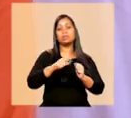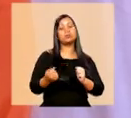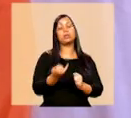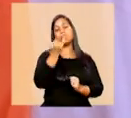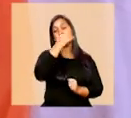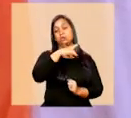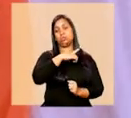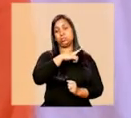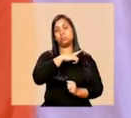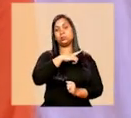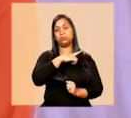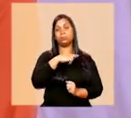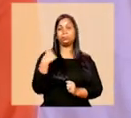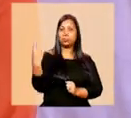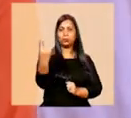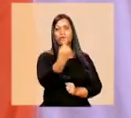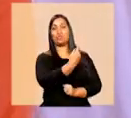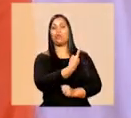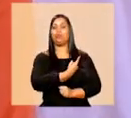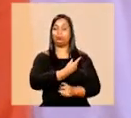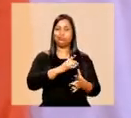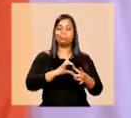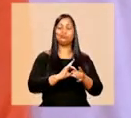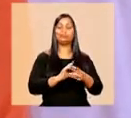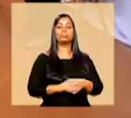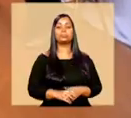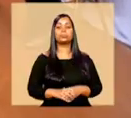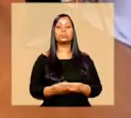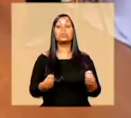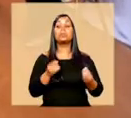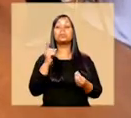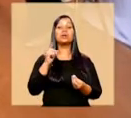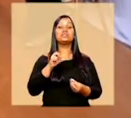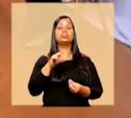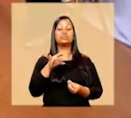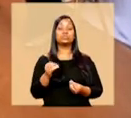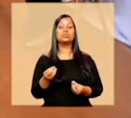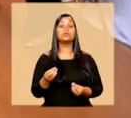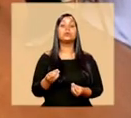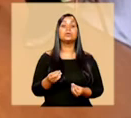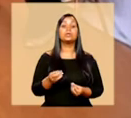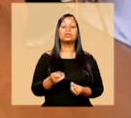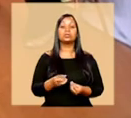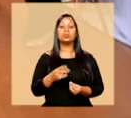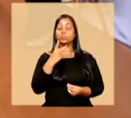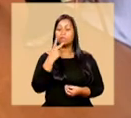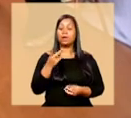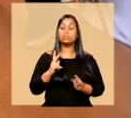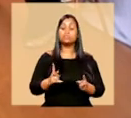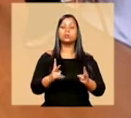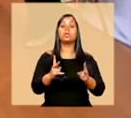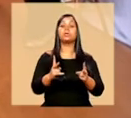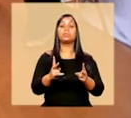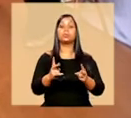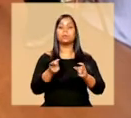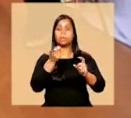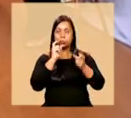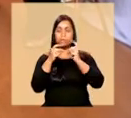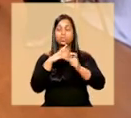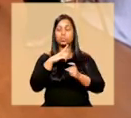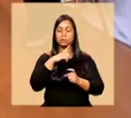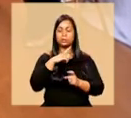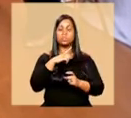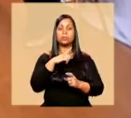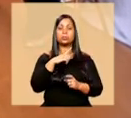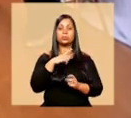é fundamental. Na verdade, entre a gente, né? Como é que é lá, seu Silvio, nesse momento do acompanhamento? Eu costumo dizer, nas reuniões que